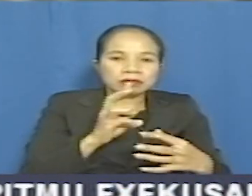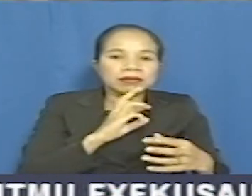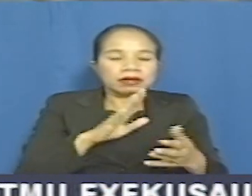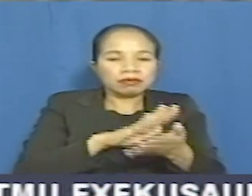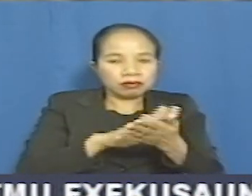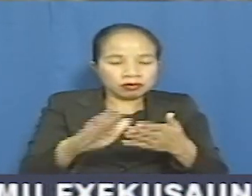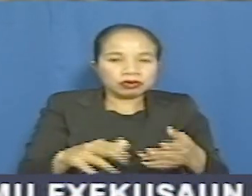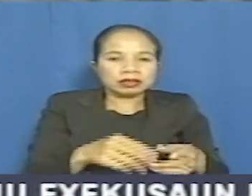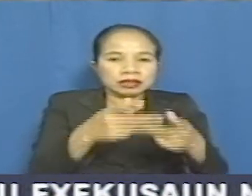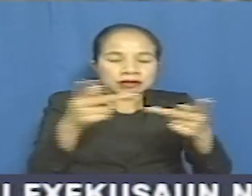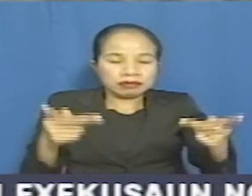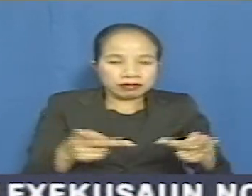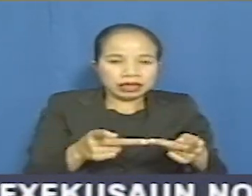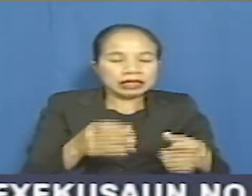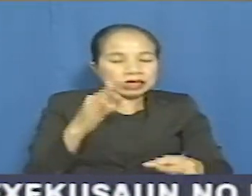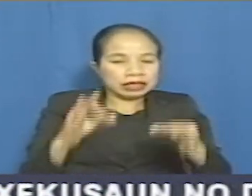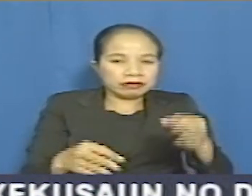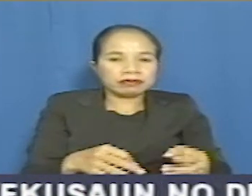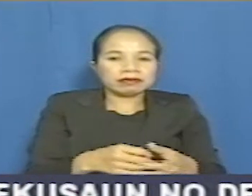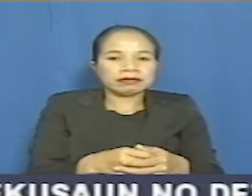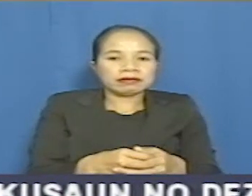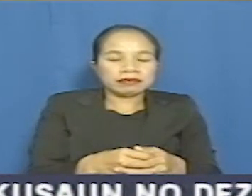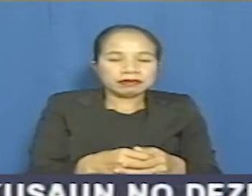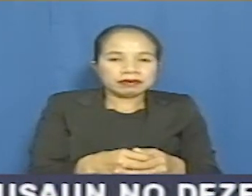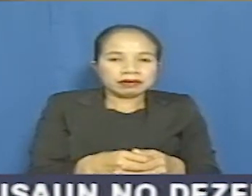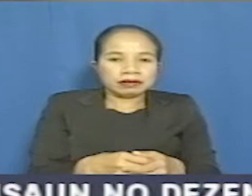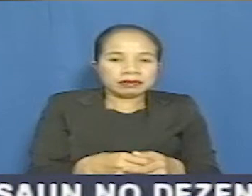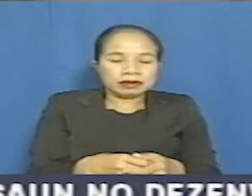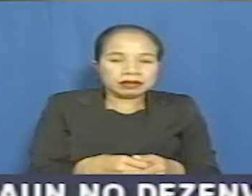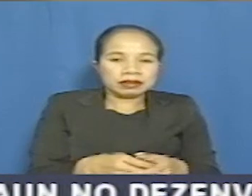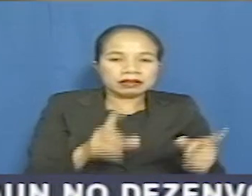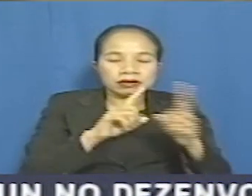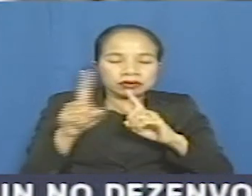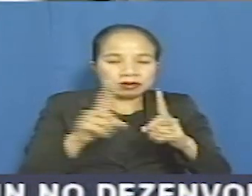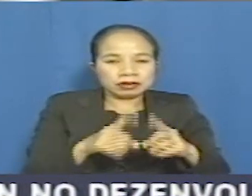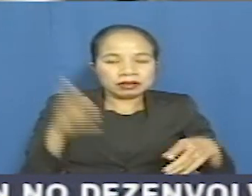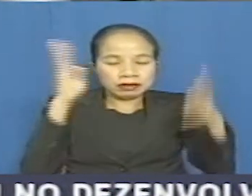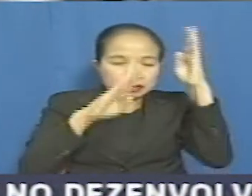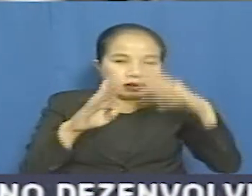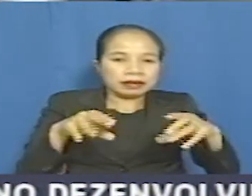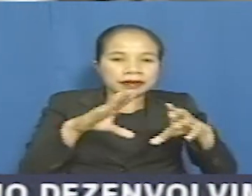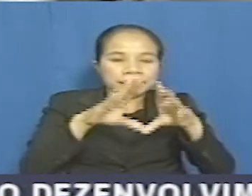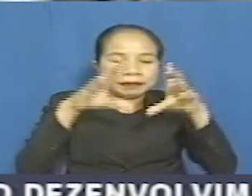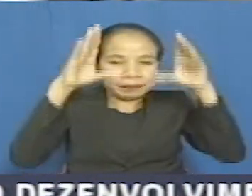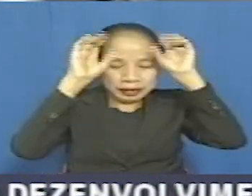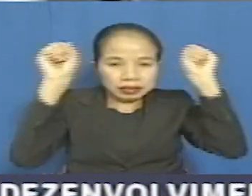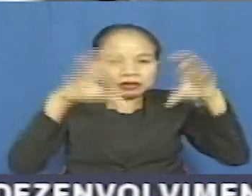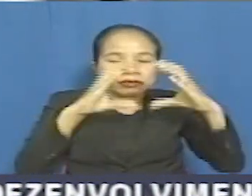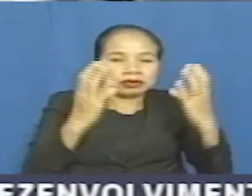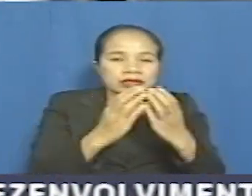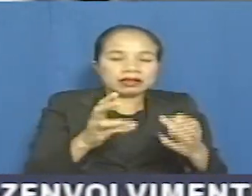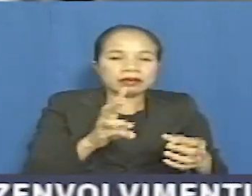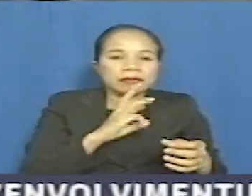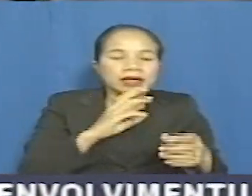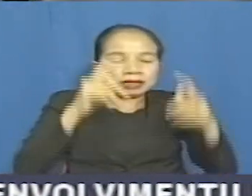nha residência, mas que iha na canalização. Hatamba preocupação ne presidente conselho administração B Timor